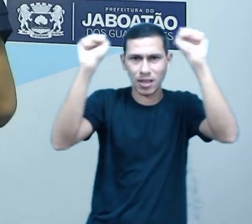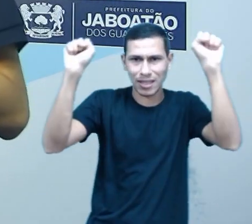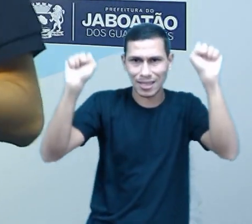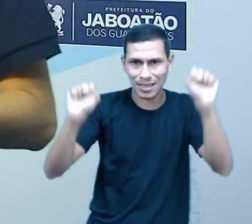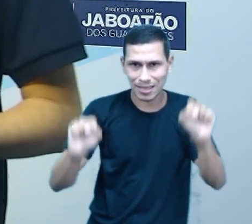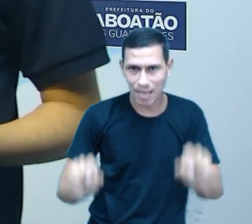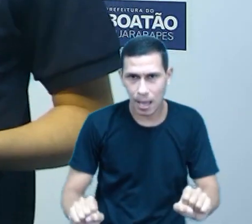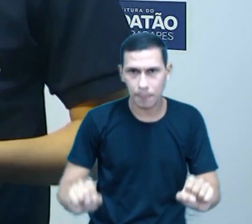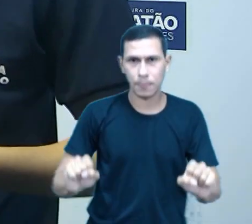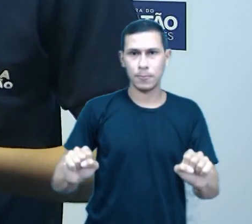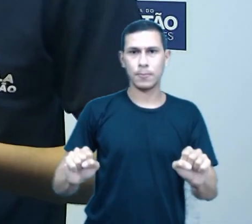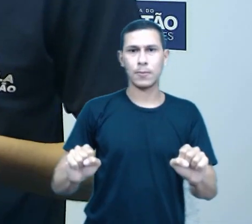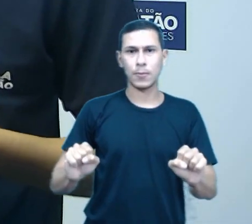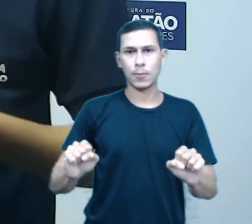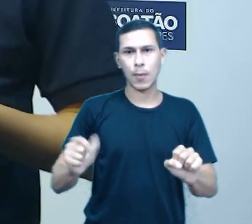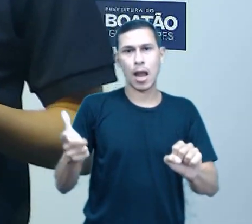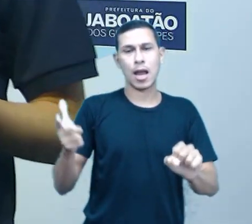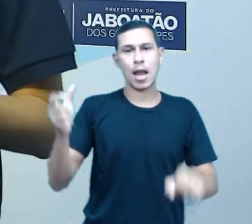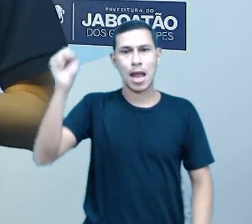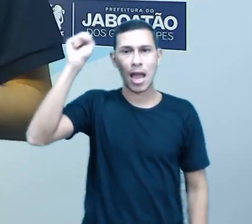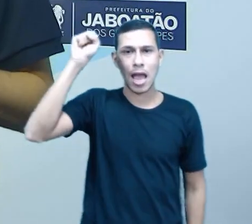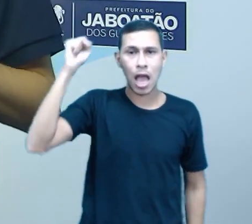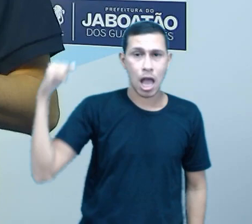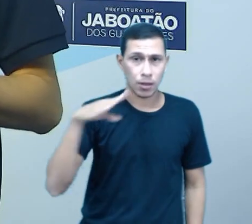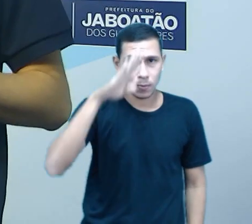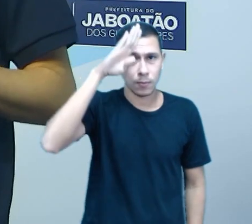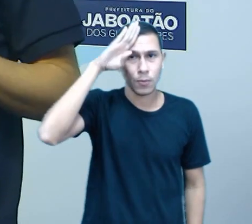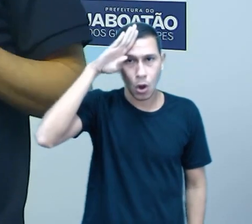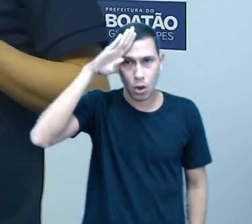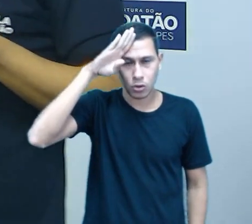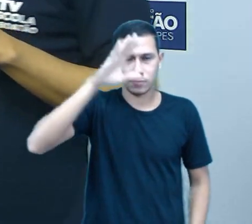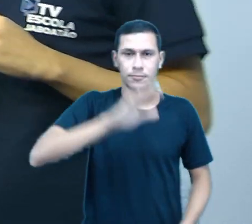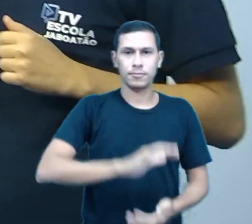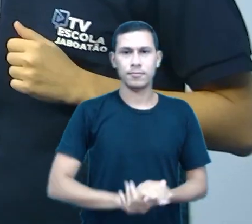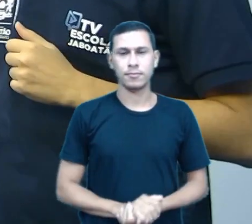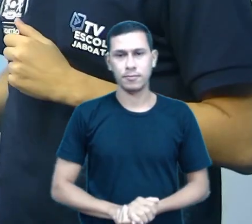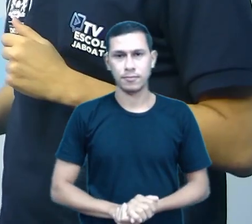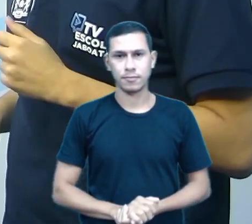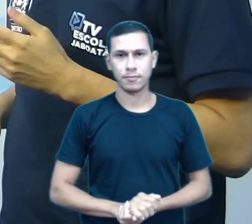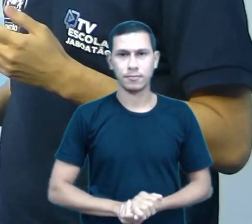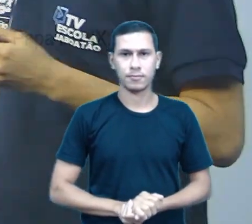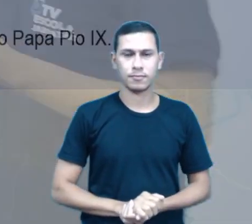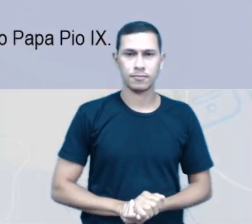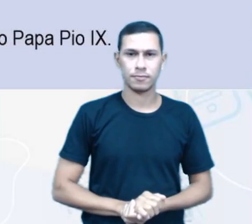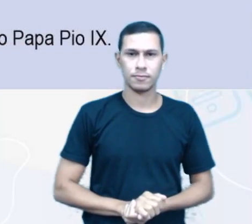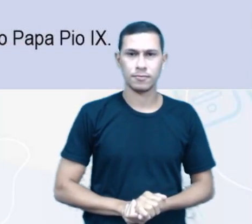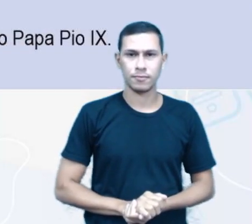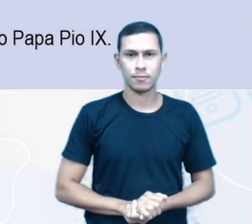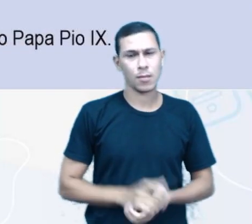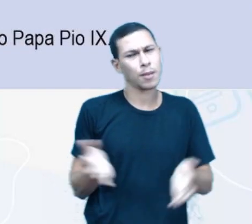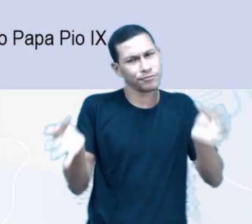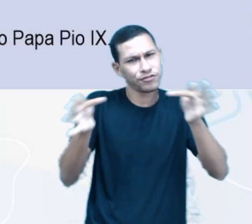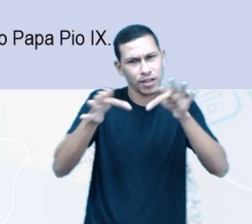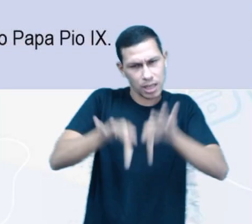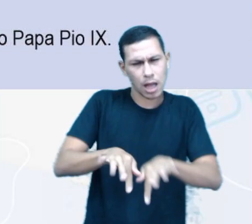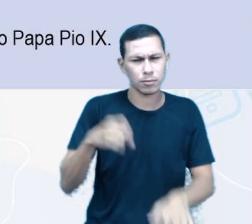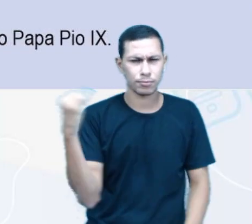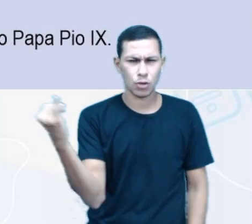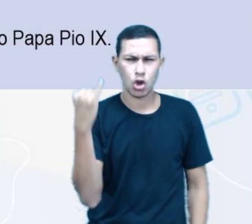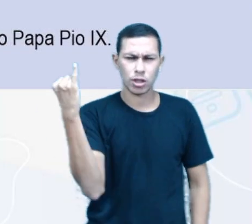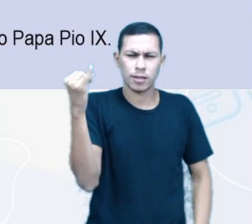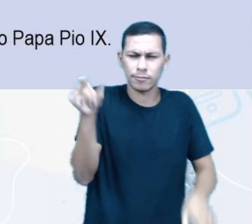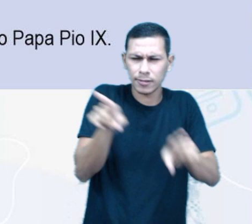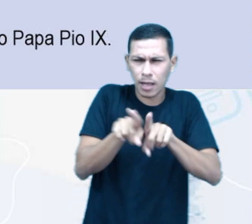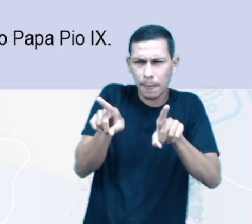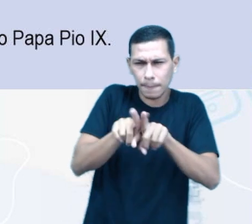a monarquia com membros do clero aqui no Segundo Reinado, ok? Por fim, é importante destacar